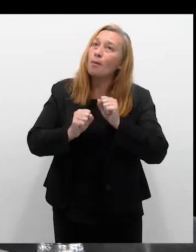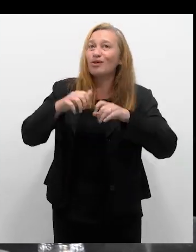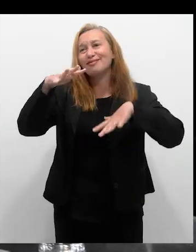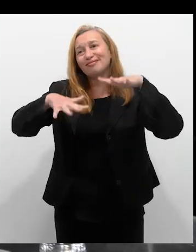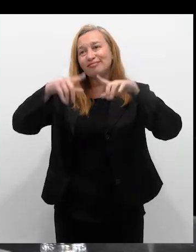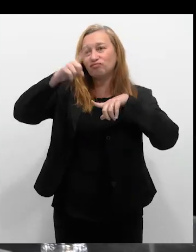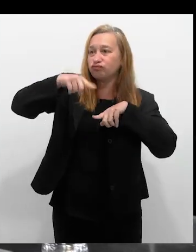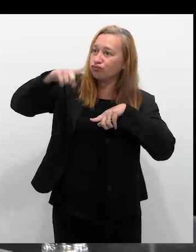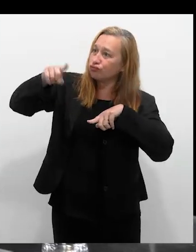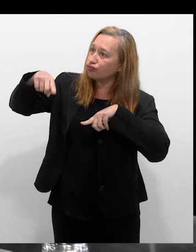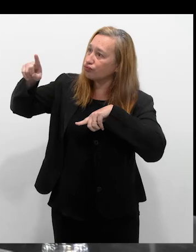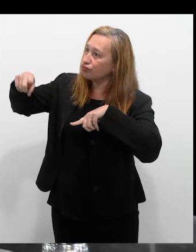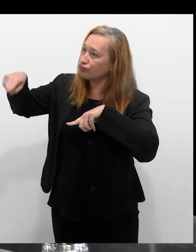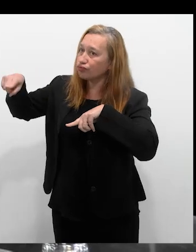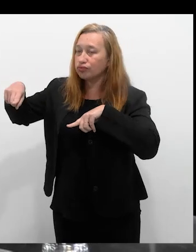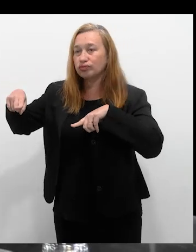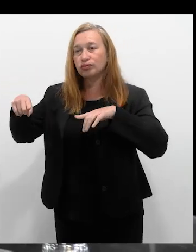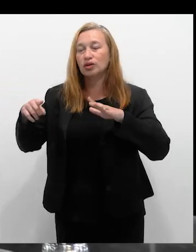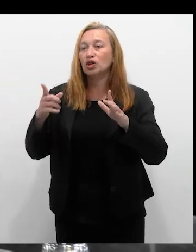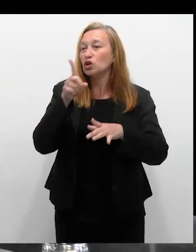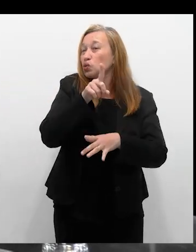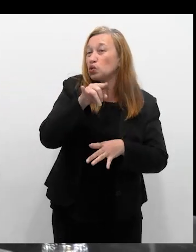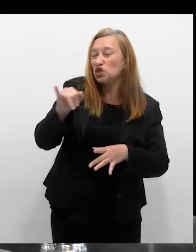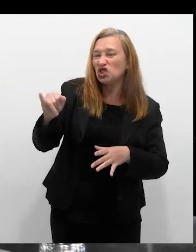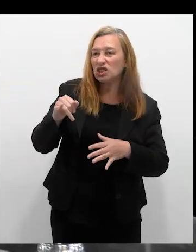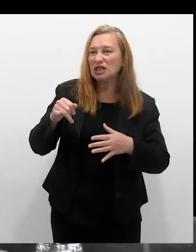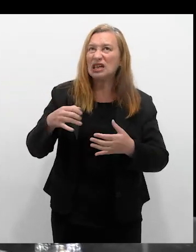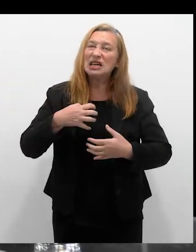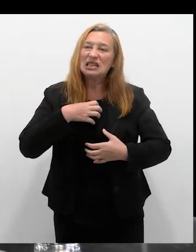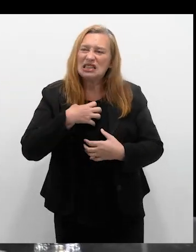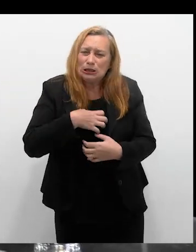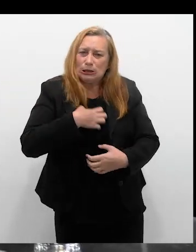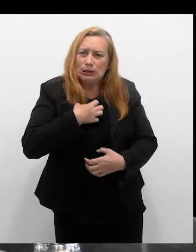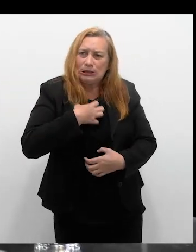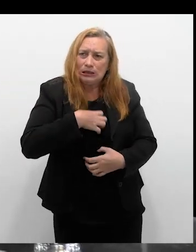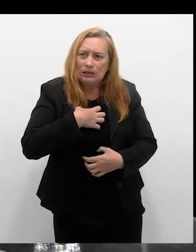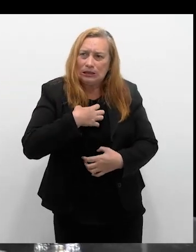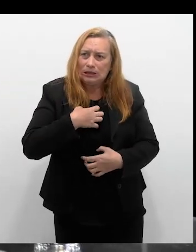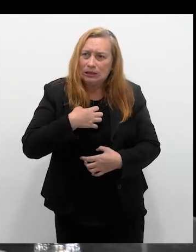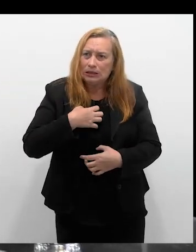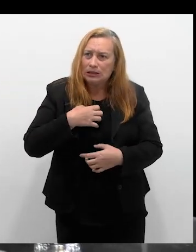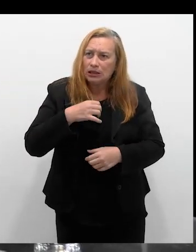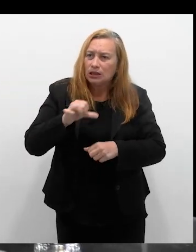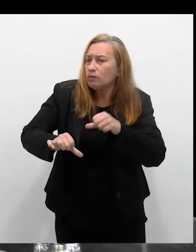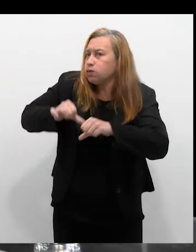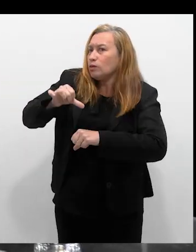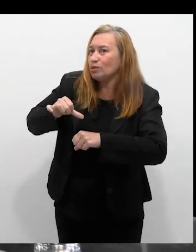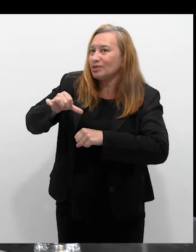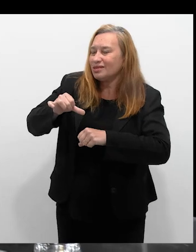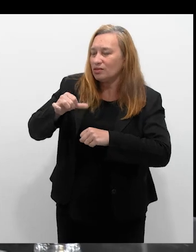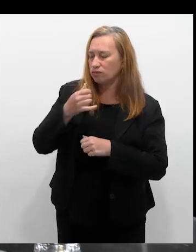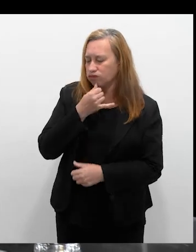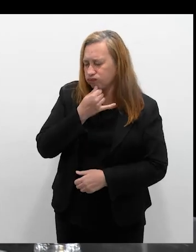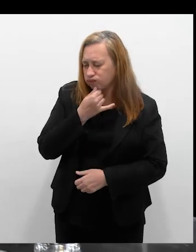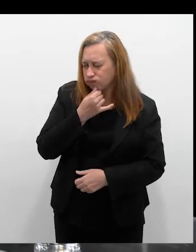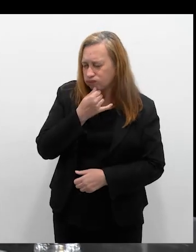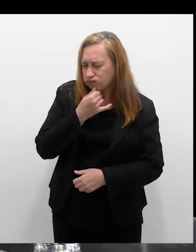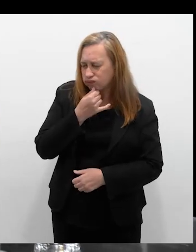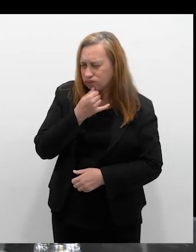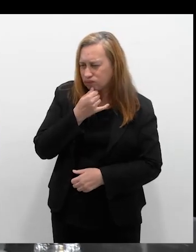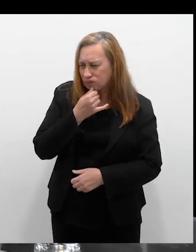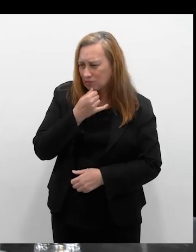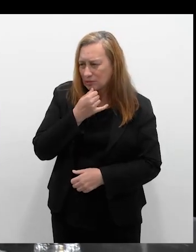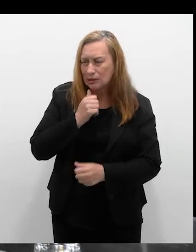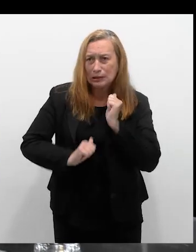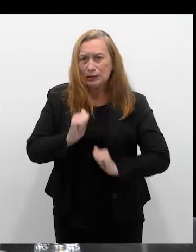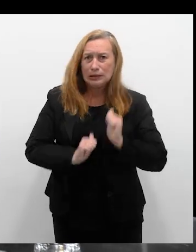pode variar ao longo de um mesmo dia entre sentir muita raiva e, na sequência, começar a se sentir um pouco mais triste, e depois